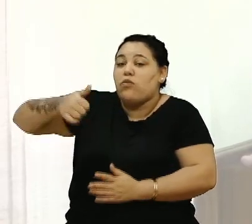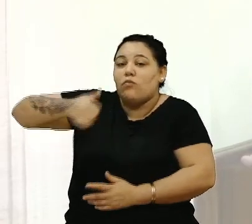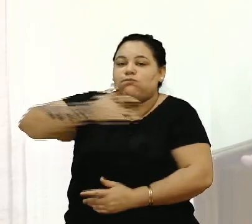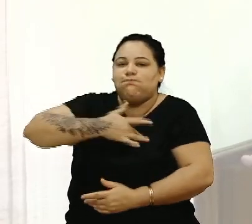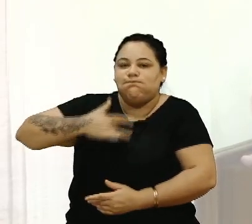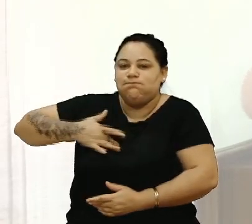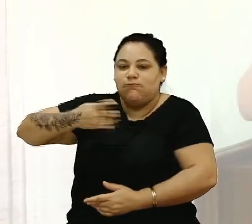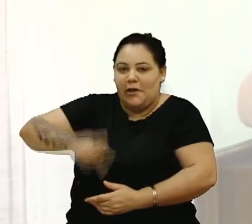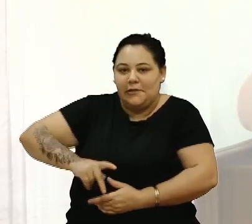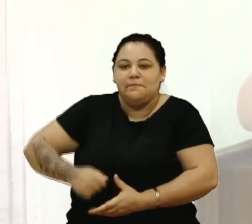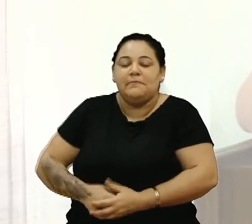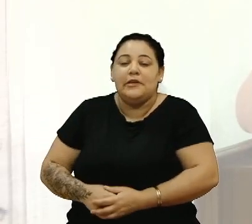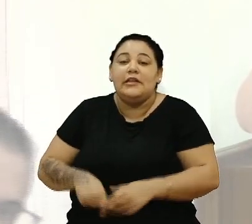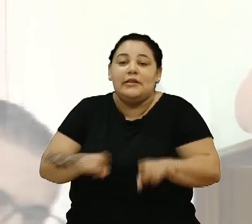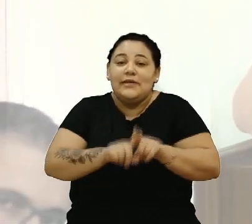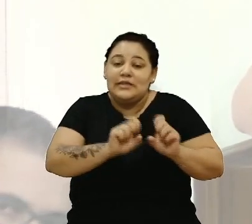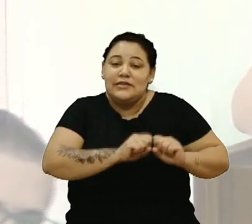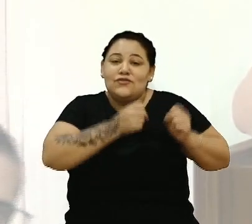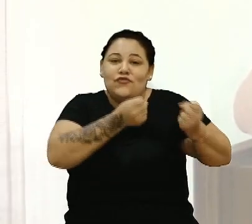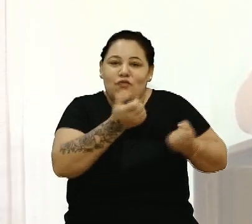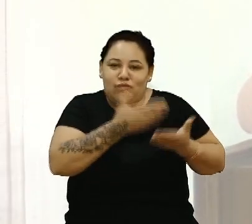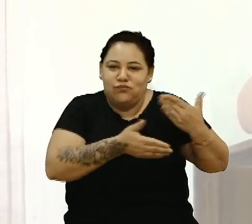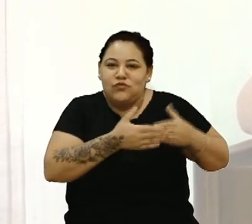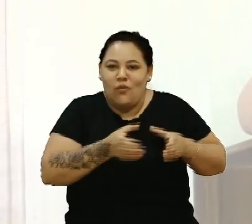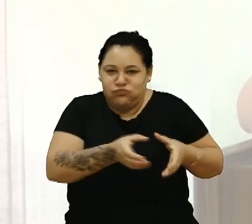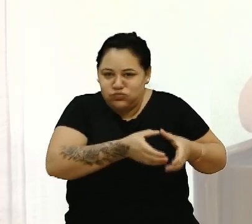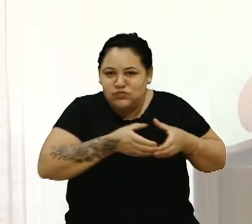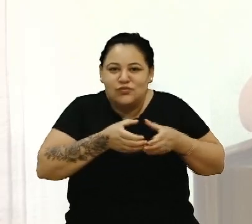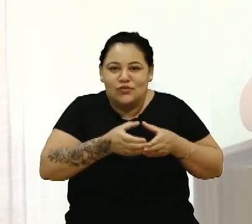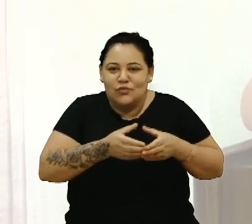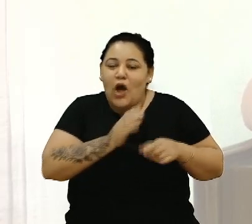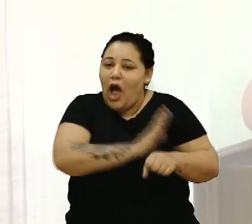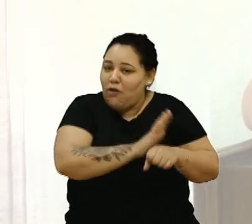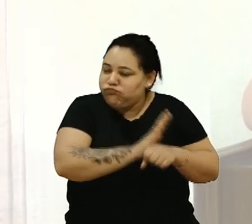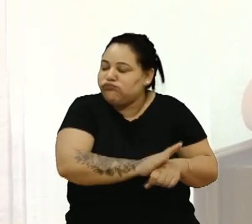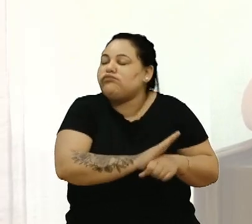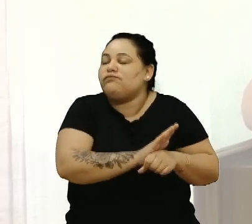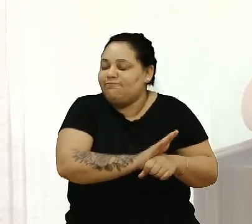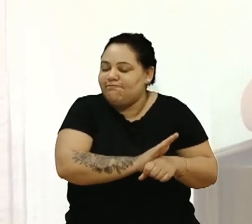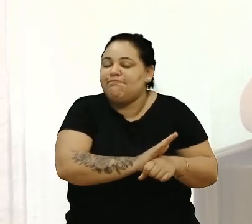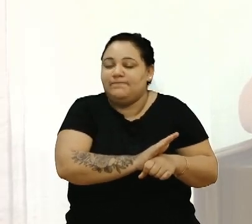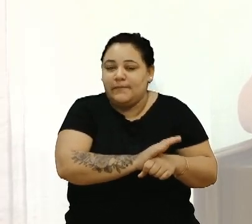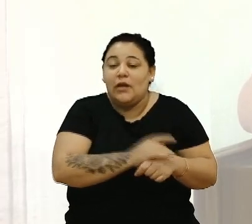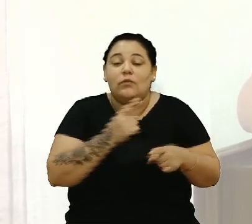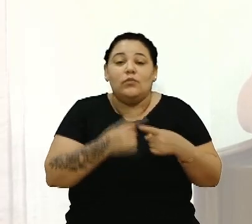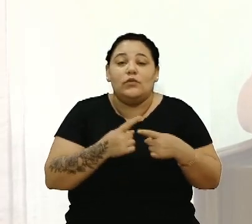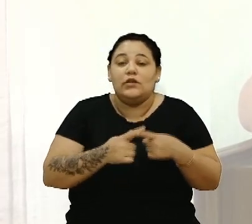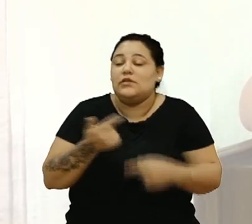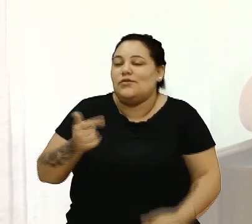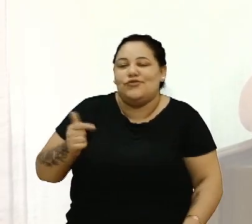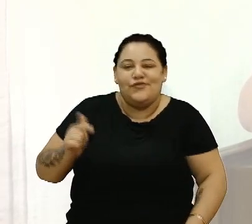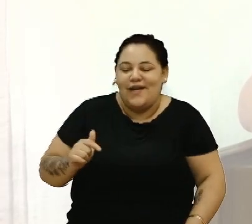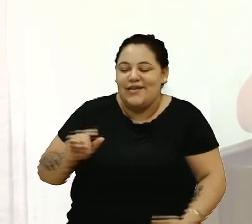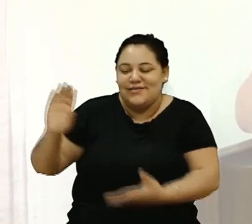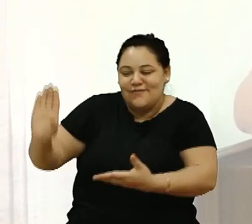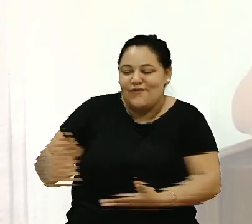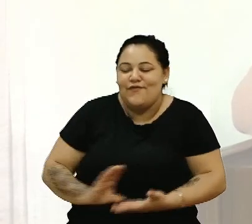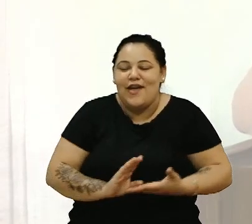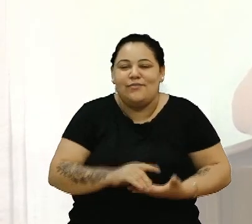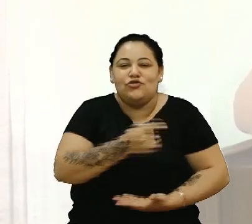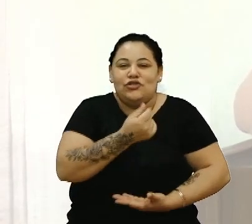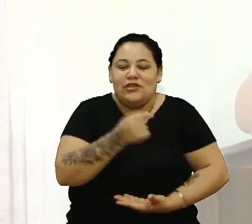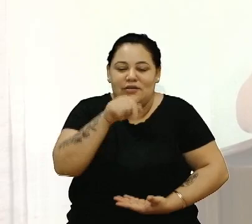Caxias do Sul, e esse esforço coletivo é o que está ajudando. Porque se não tivesse vindo emendas parlamentares